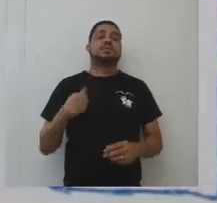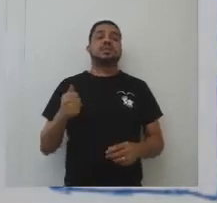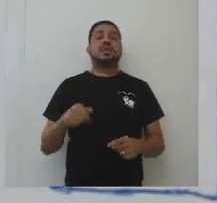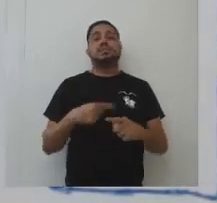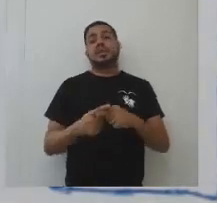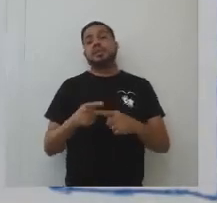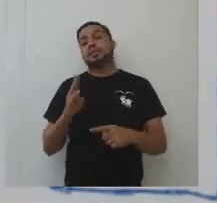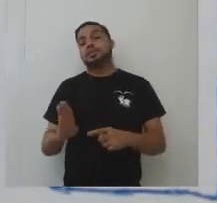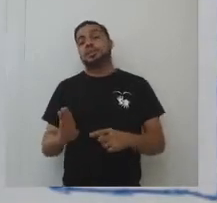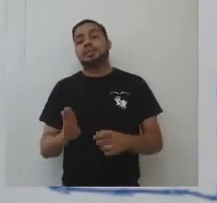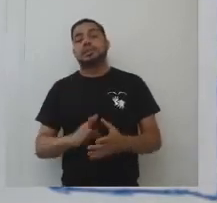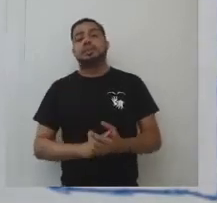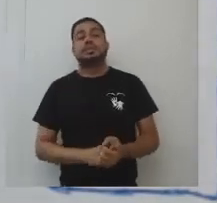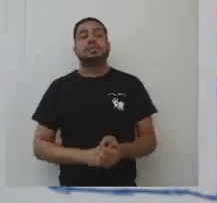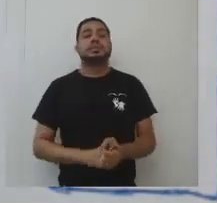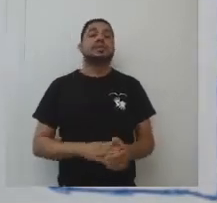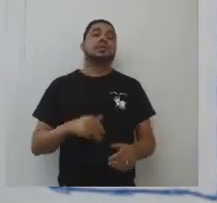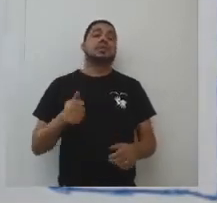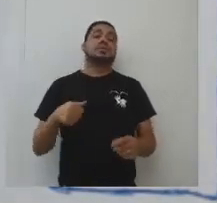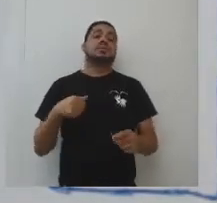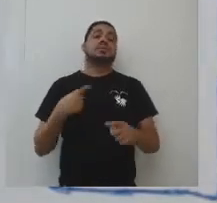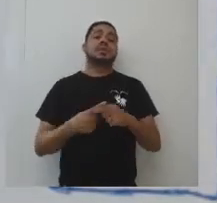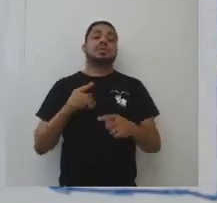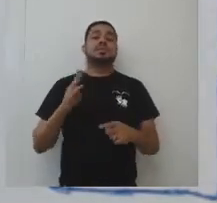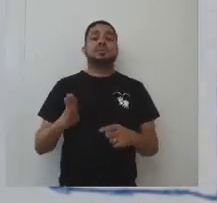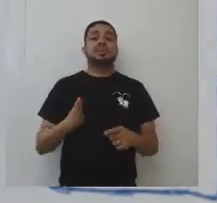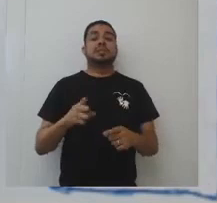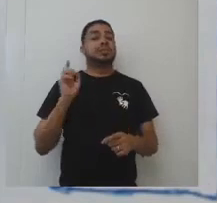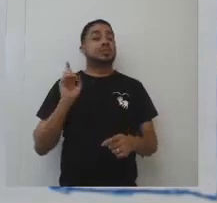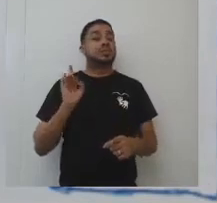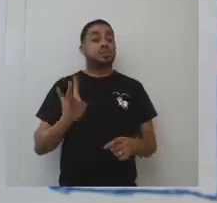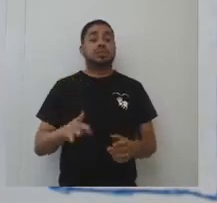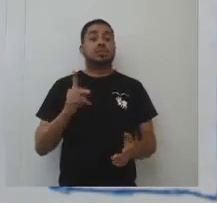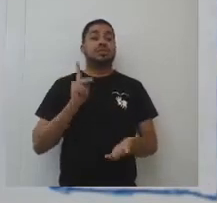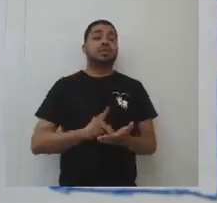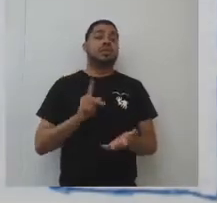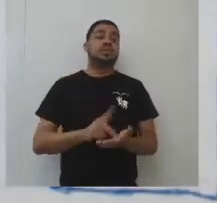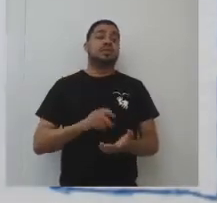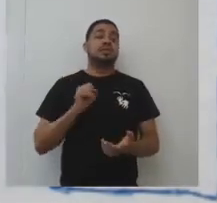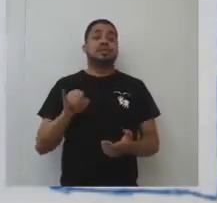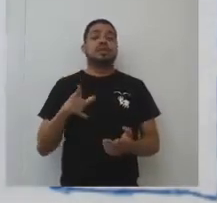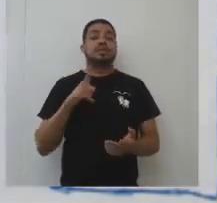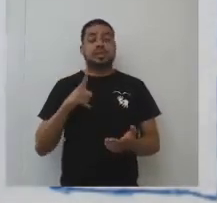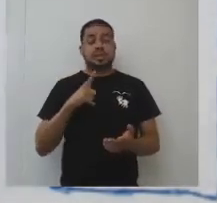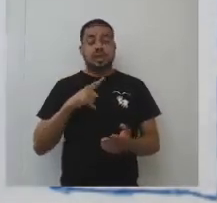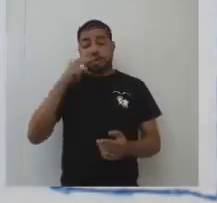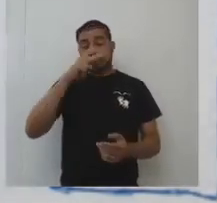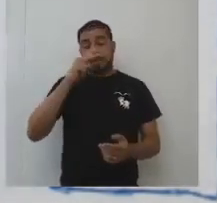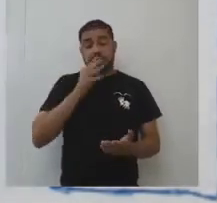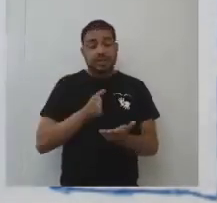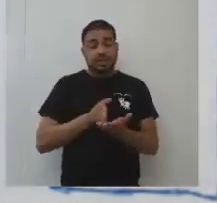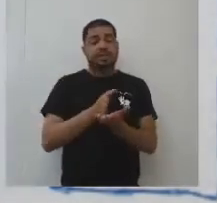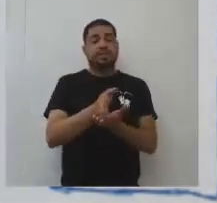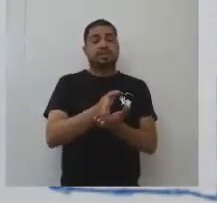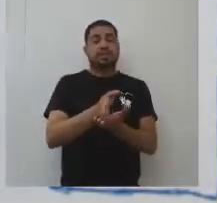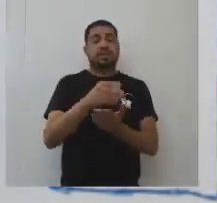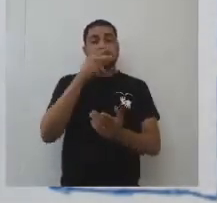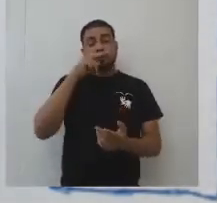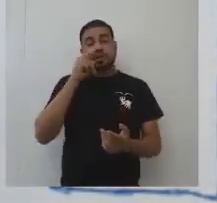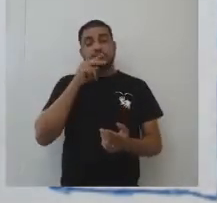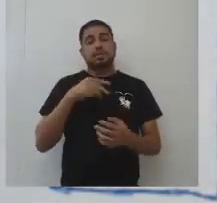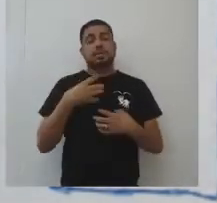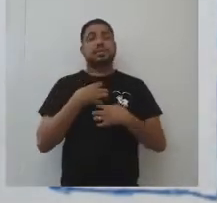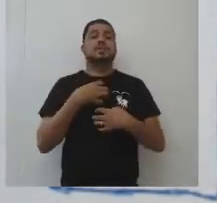mais B escalar e A mais B vetor só é verdadeiro se os vetores tiverem a mesma direção e o mesmo